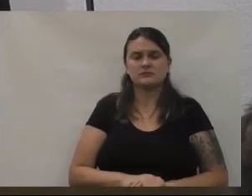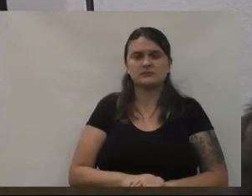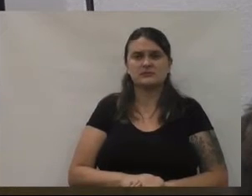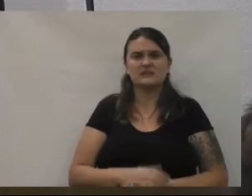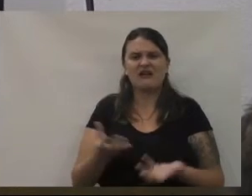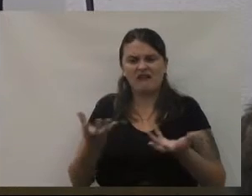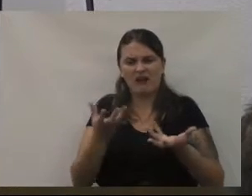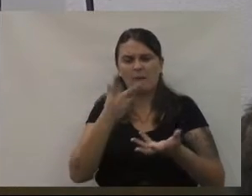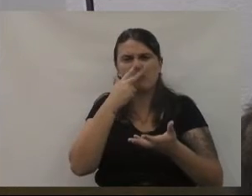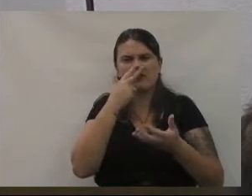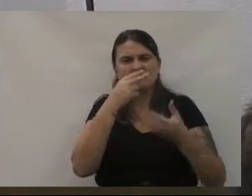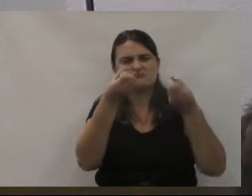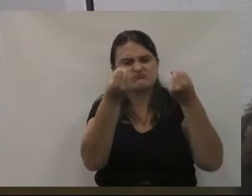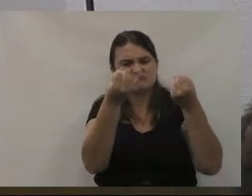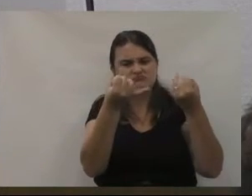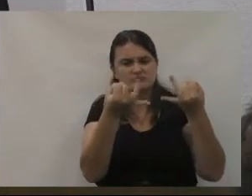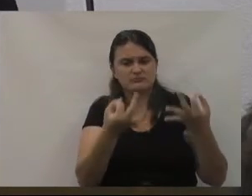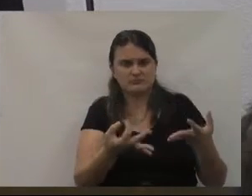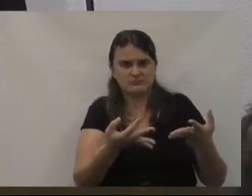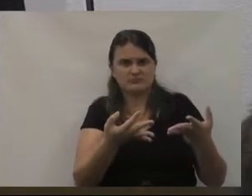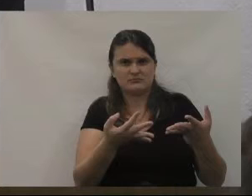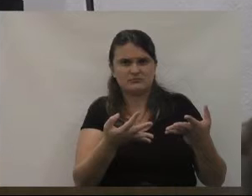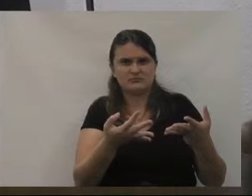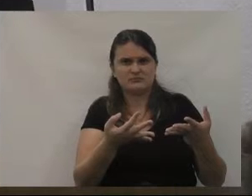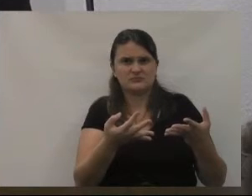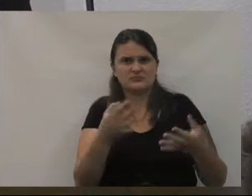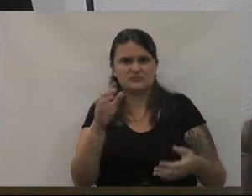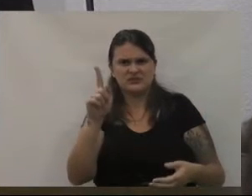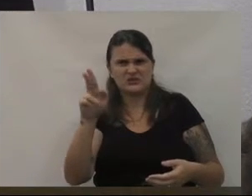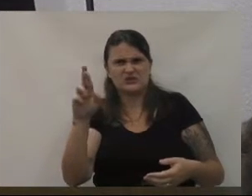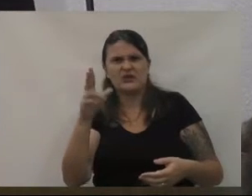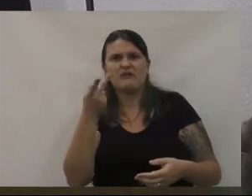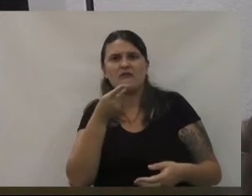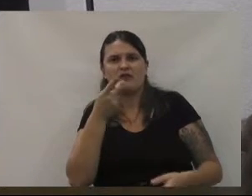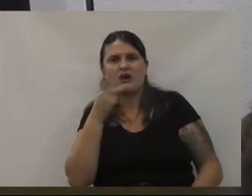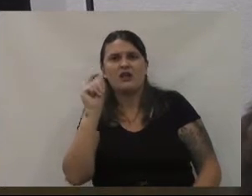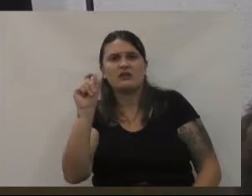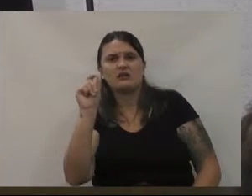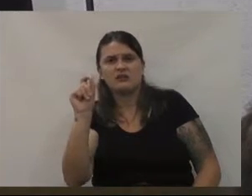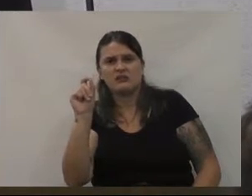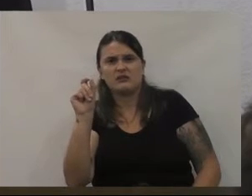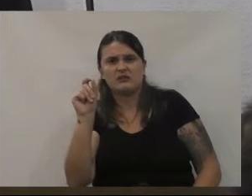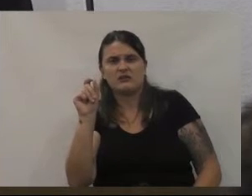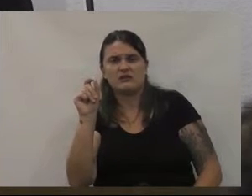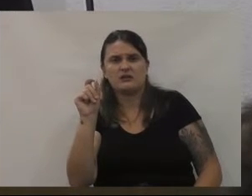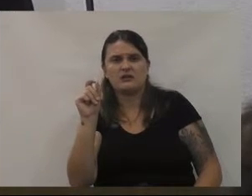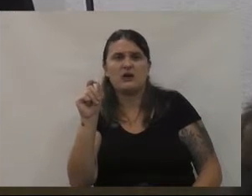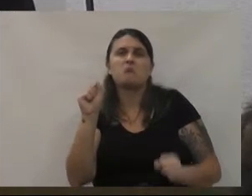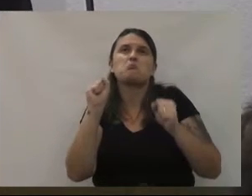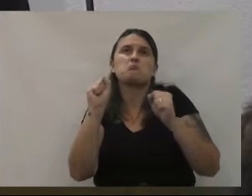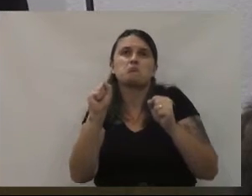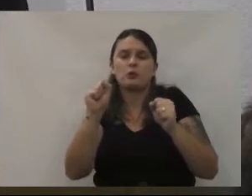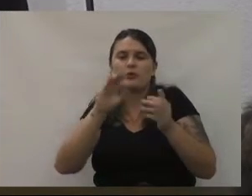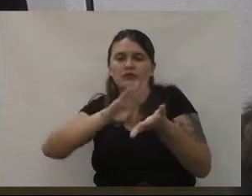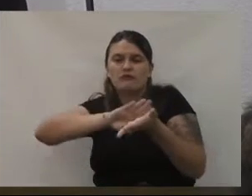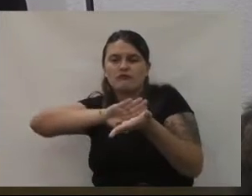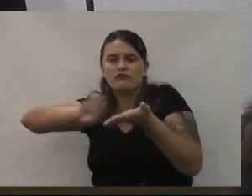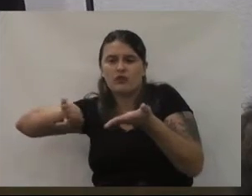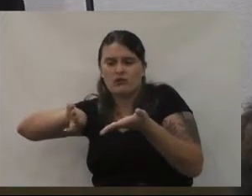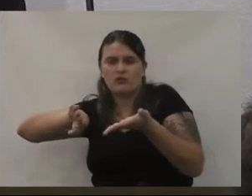eles querem justificar a DRU, eles dizem que é possível